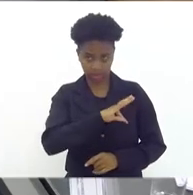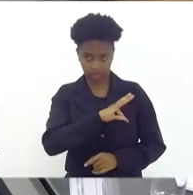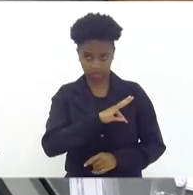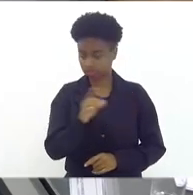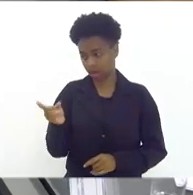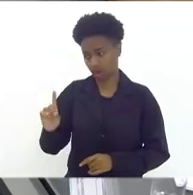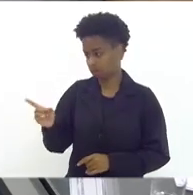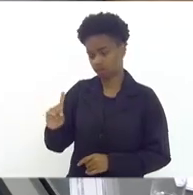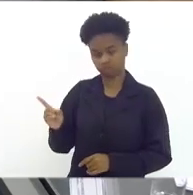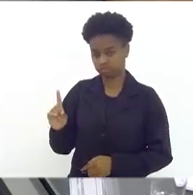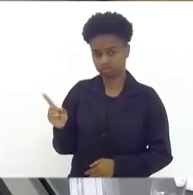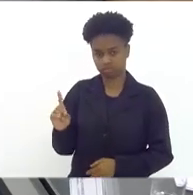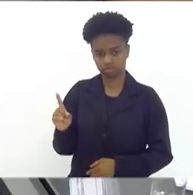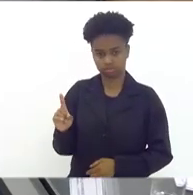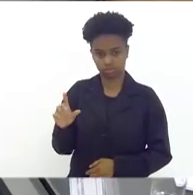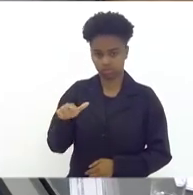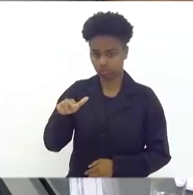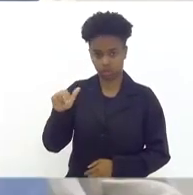não